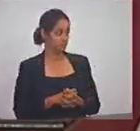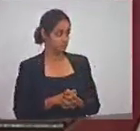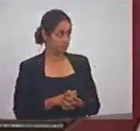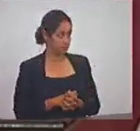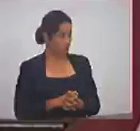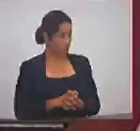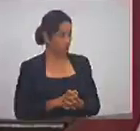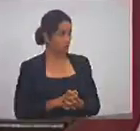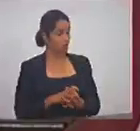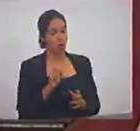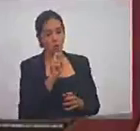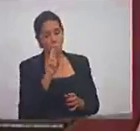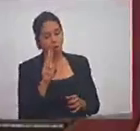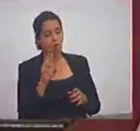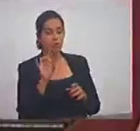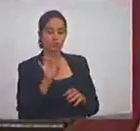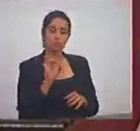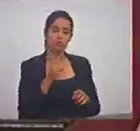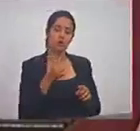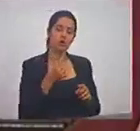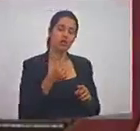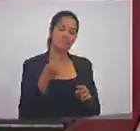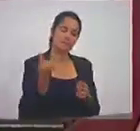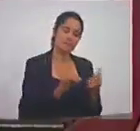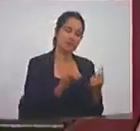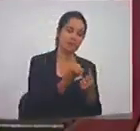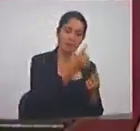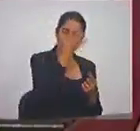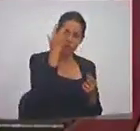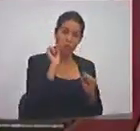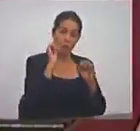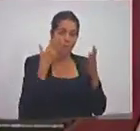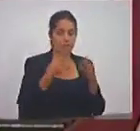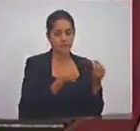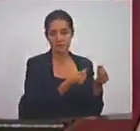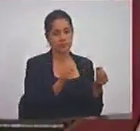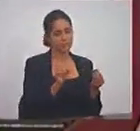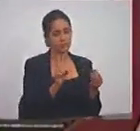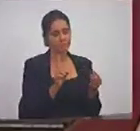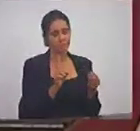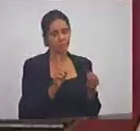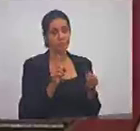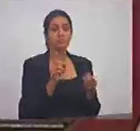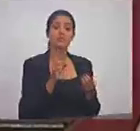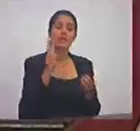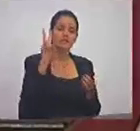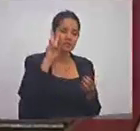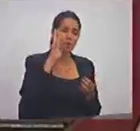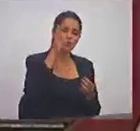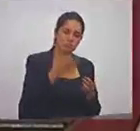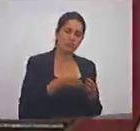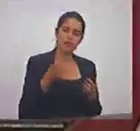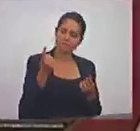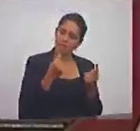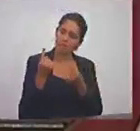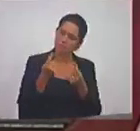as homenagens são muito bonitas aos nossos familiares, aos nossos entes queridos, mas que seja assim, que cada um faça esse